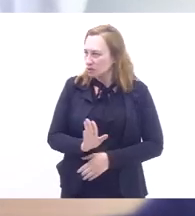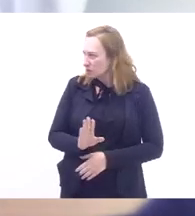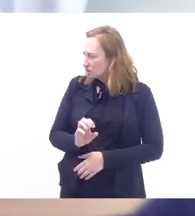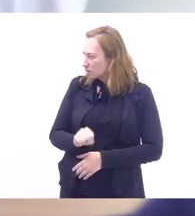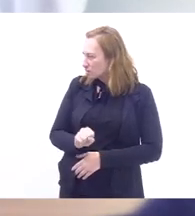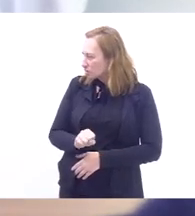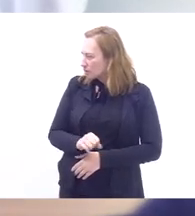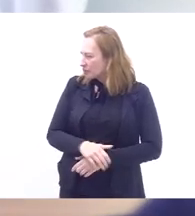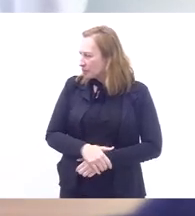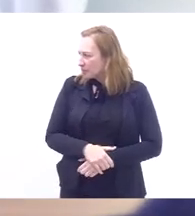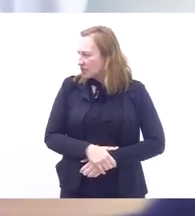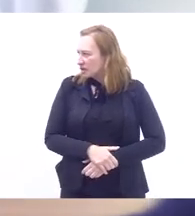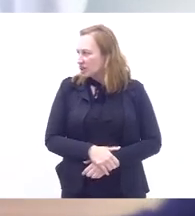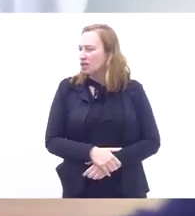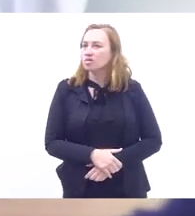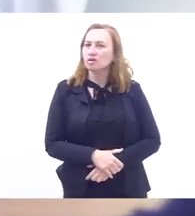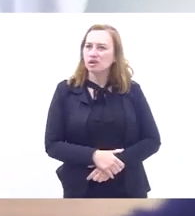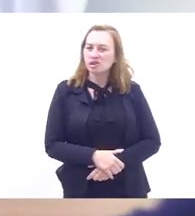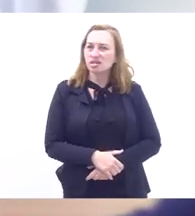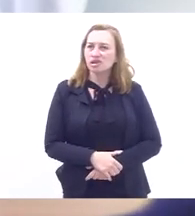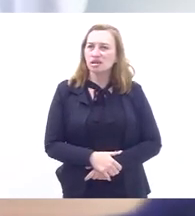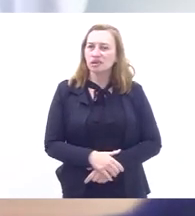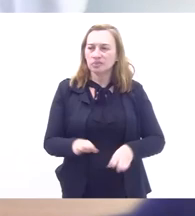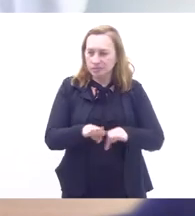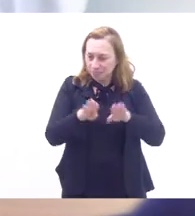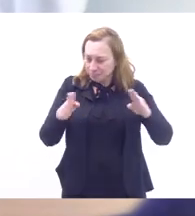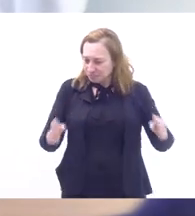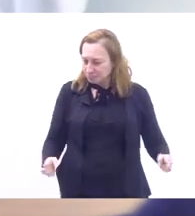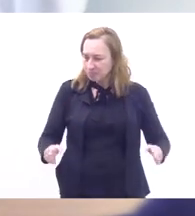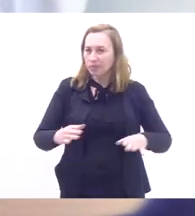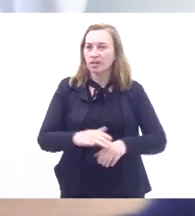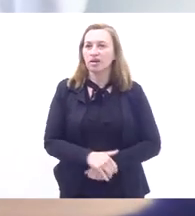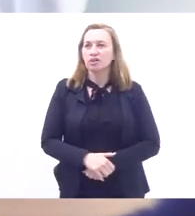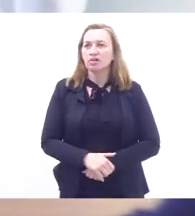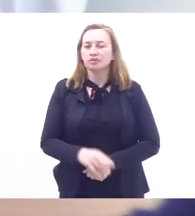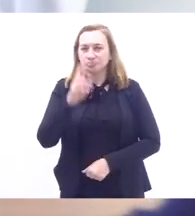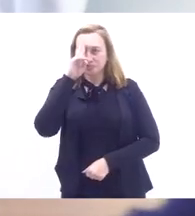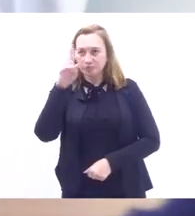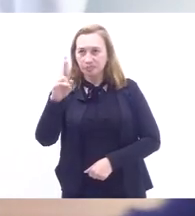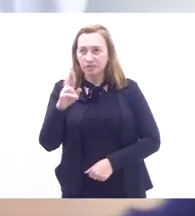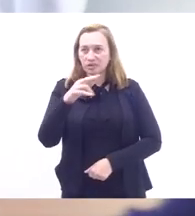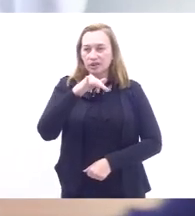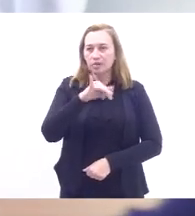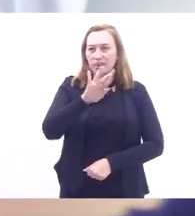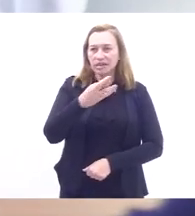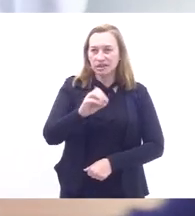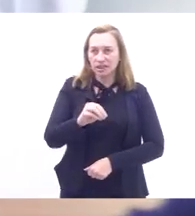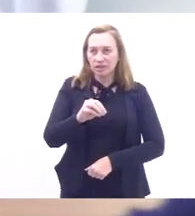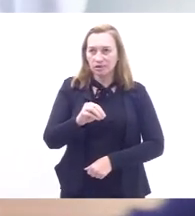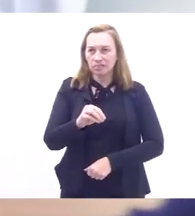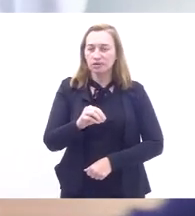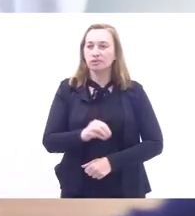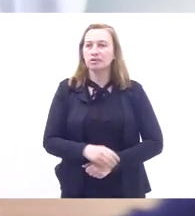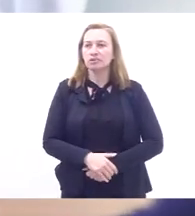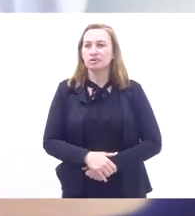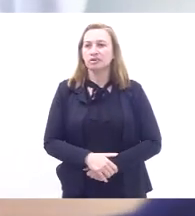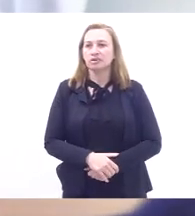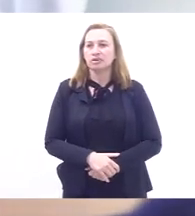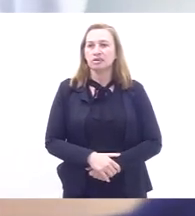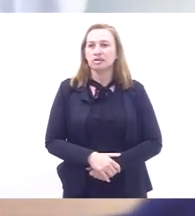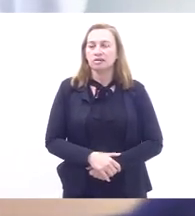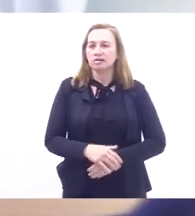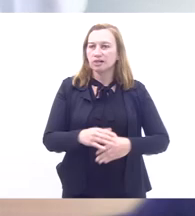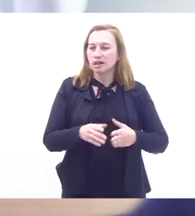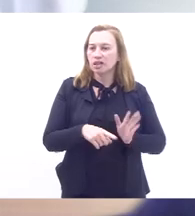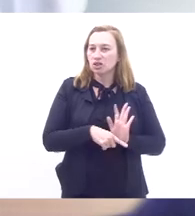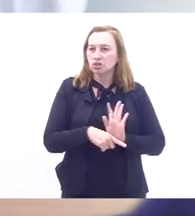Vou convidar à mesa o senhor Marcelo Fritz, que vai auxiliar